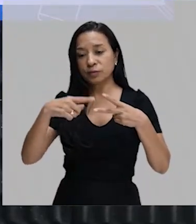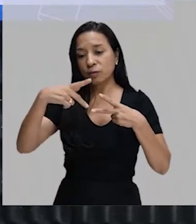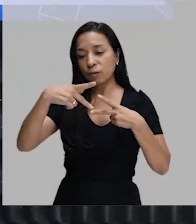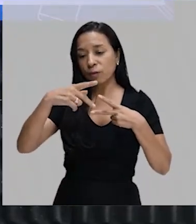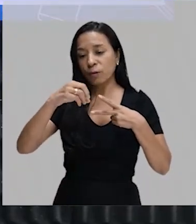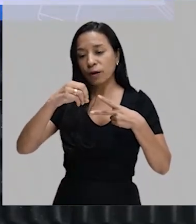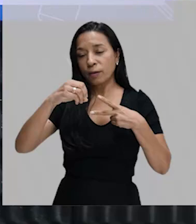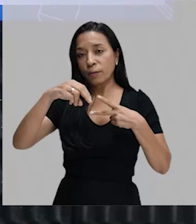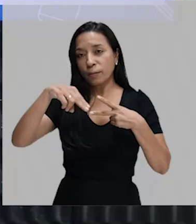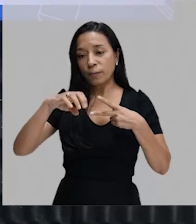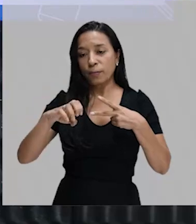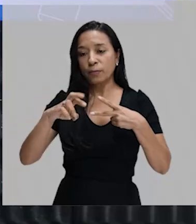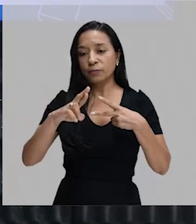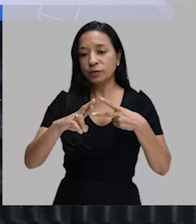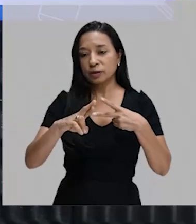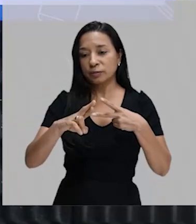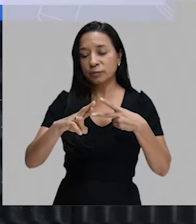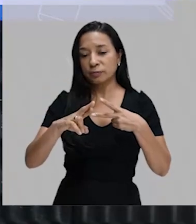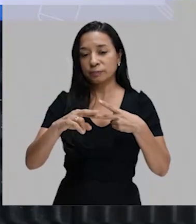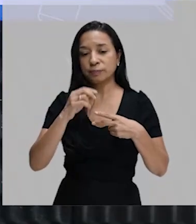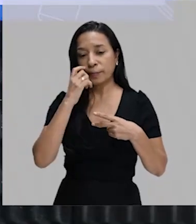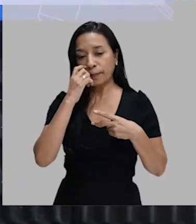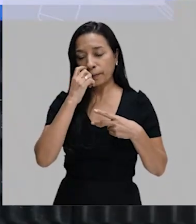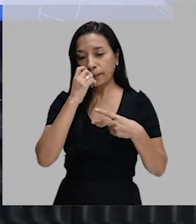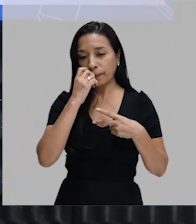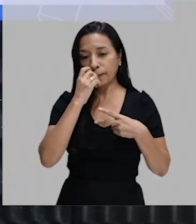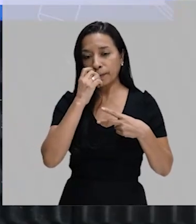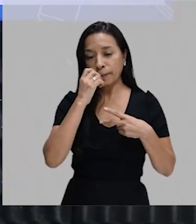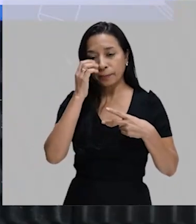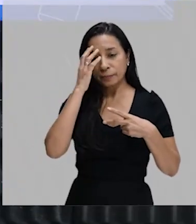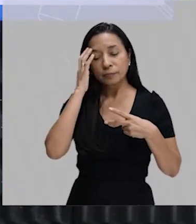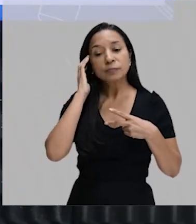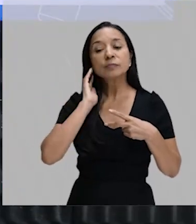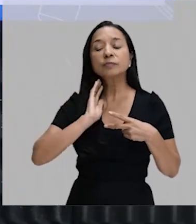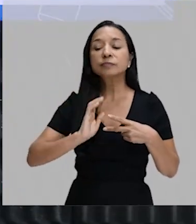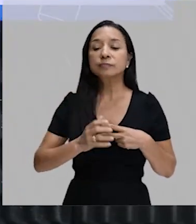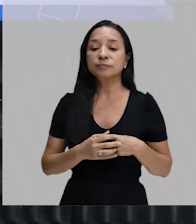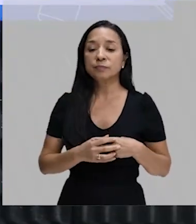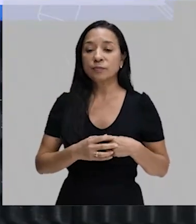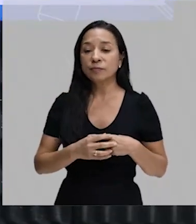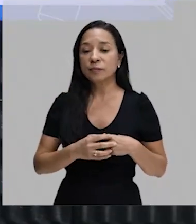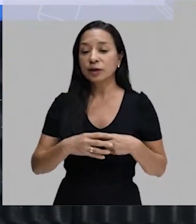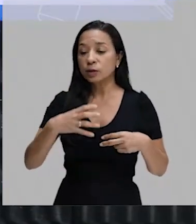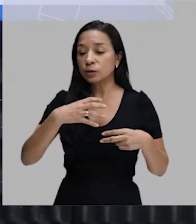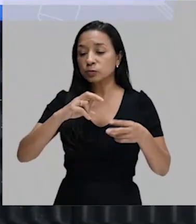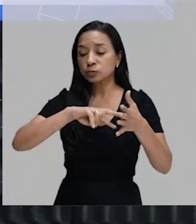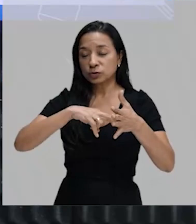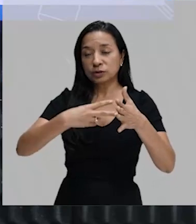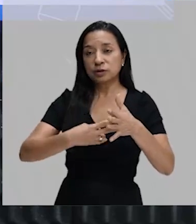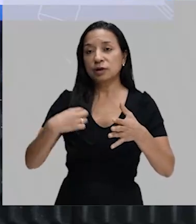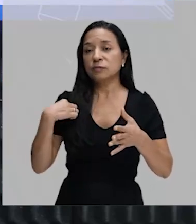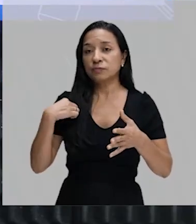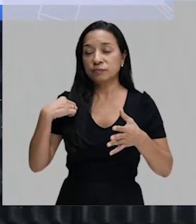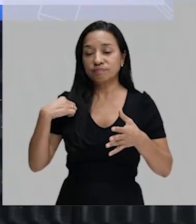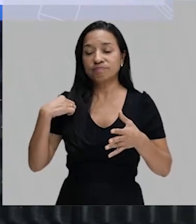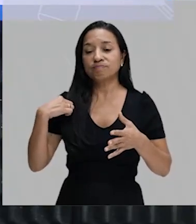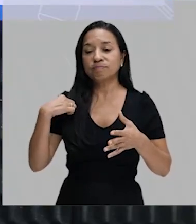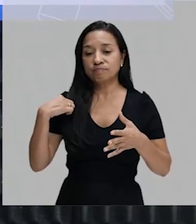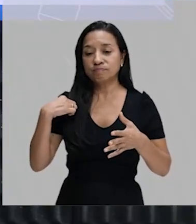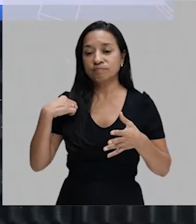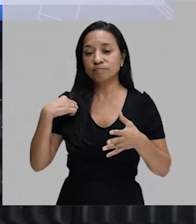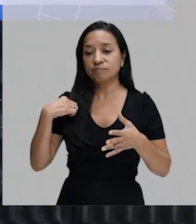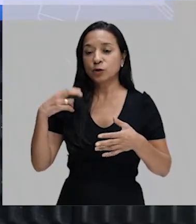poner aqui, tá? Eu tenho poner-me, que é no sentido de vestir uma roupa, e